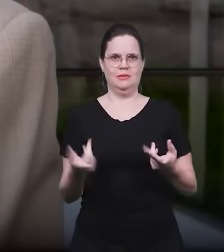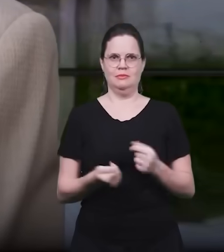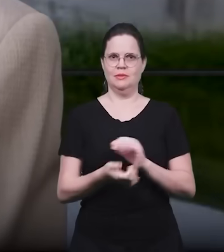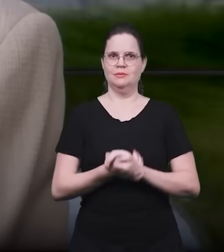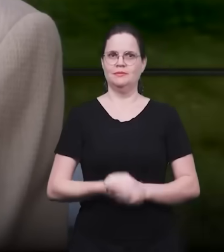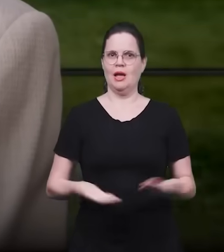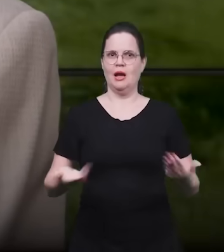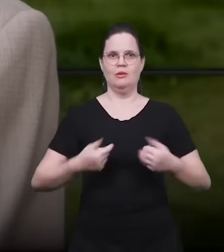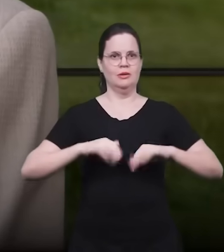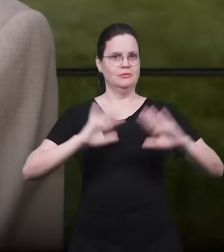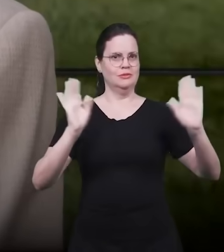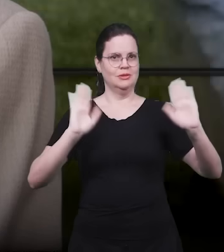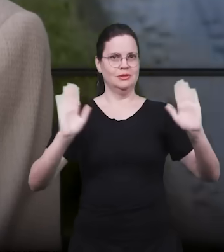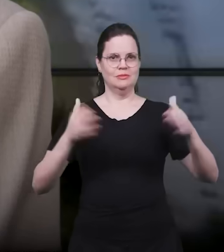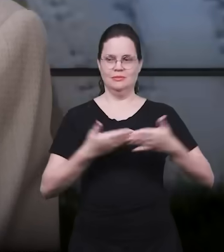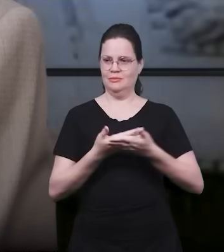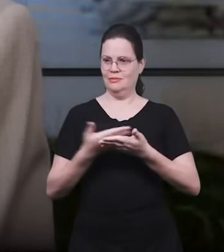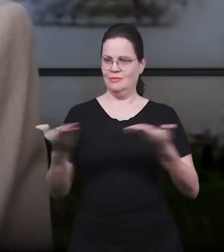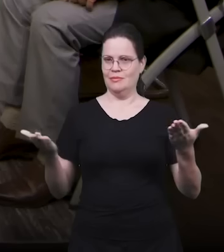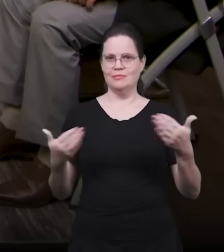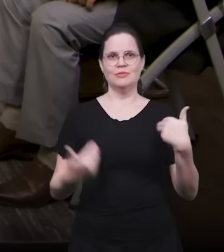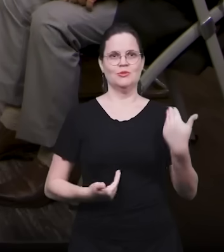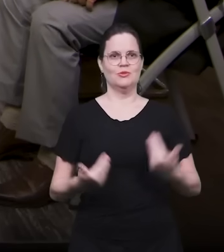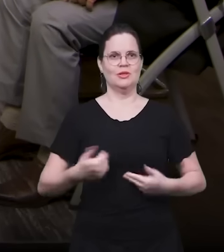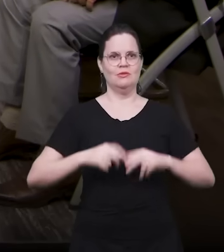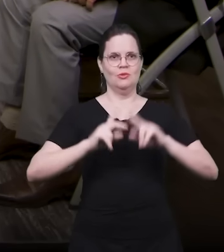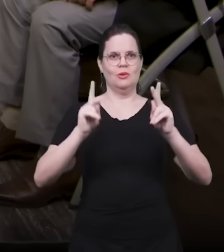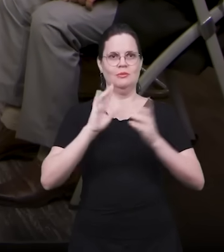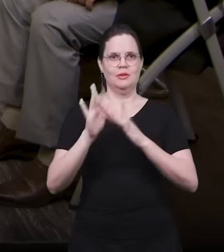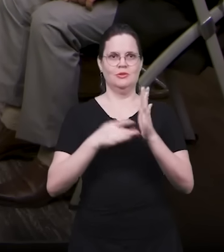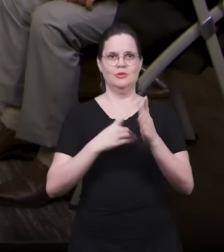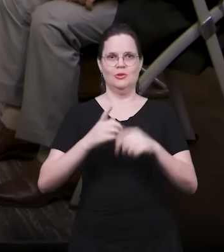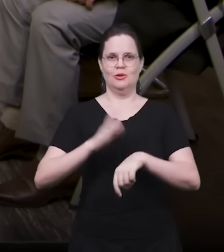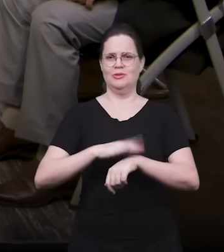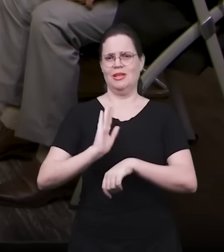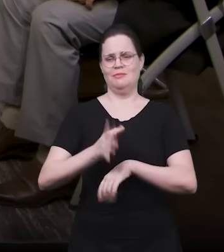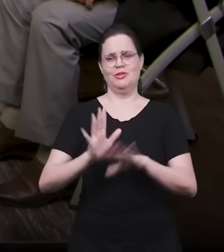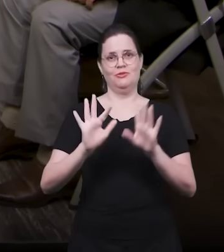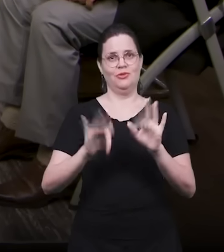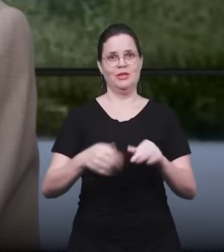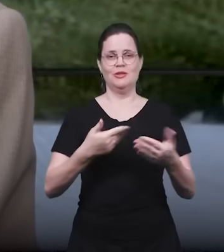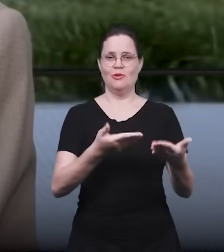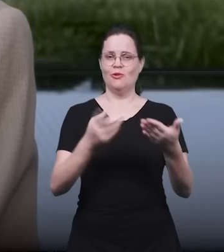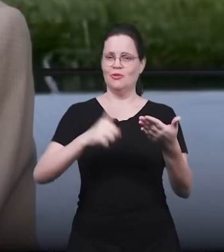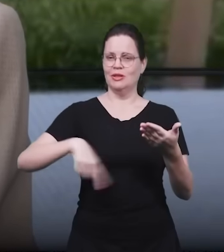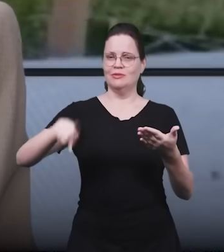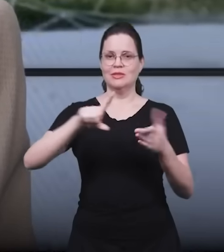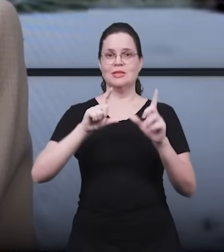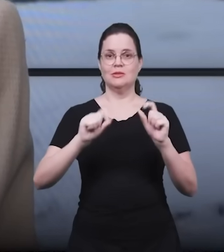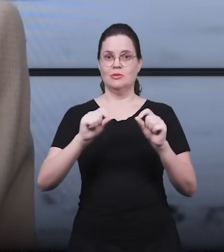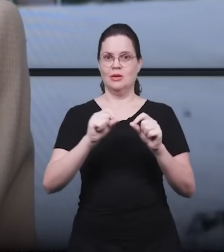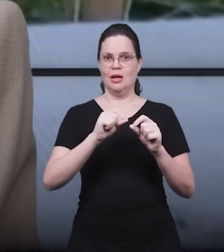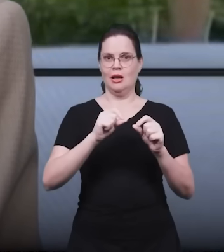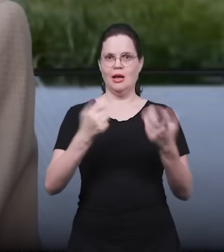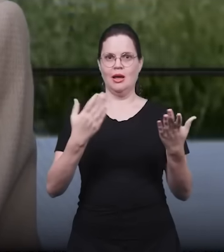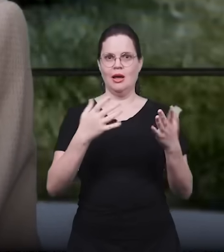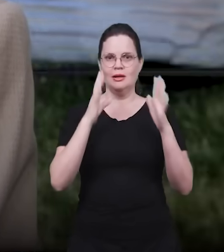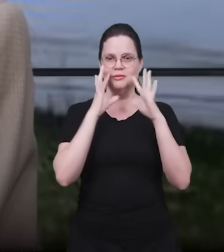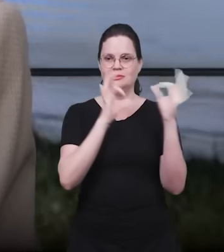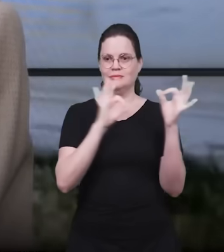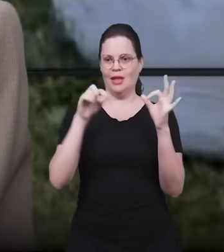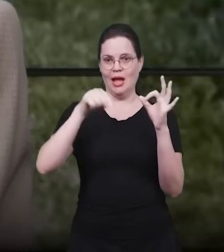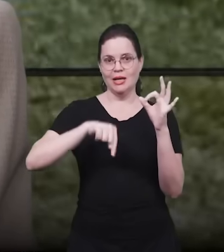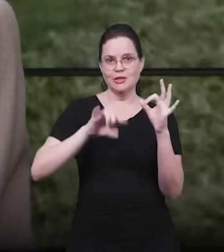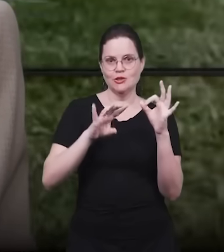experiência. Eu me despeço dos companheiros aqui com a paz do Senhor Jesus, nosso tempo já se encerrou, mas eu convido você a não apenas